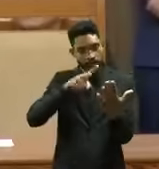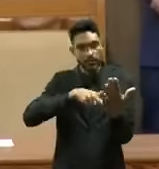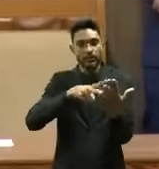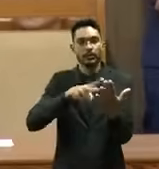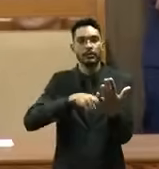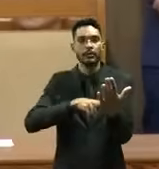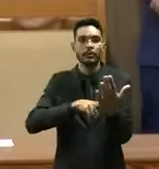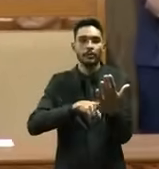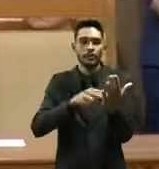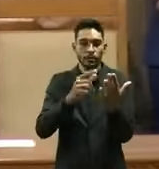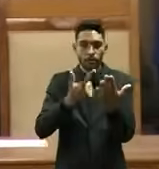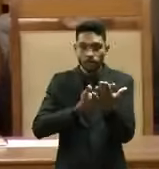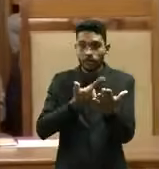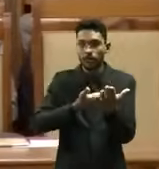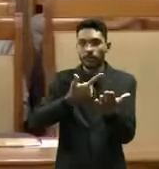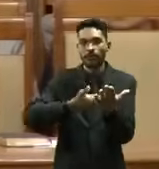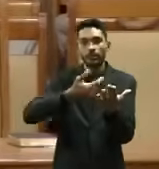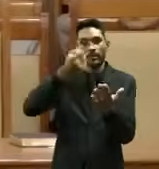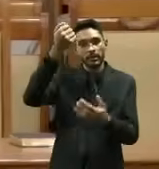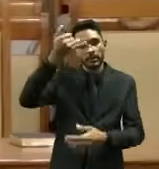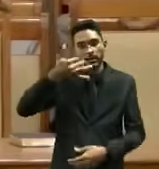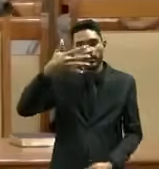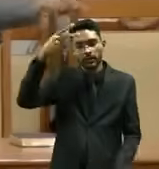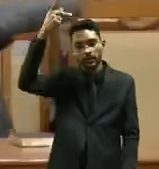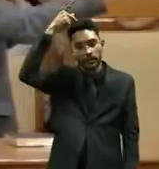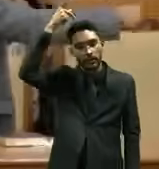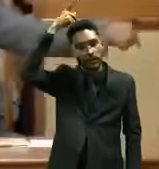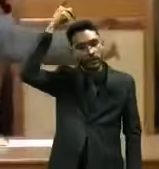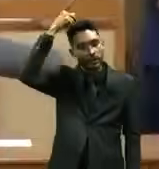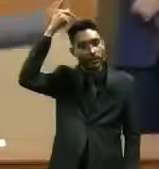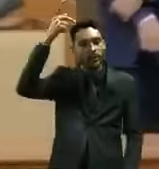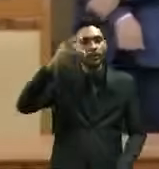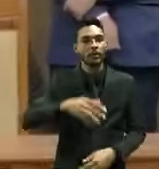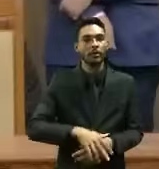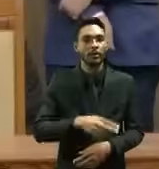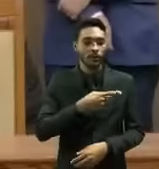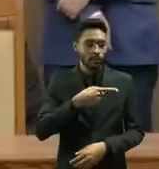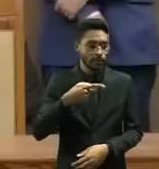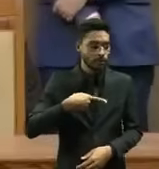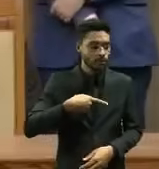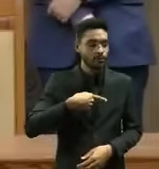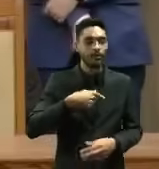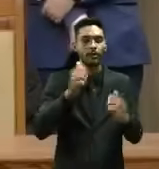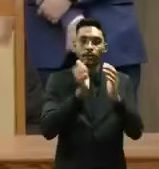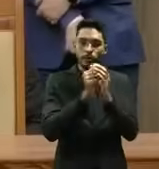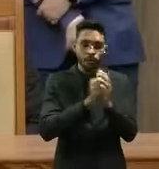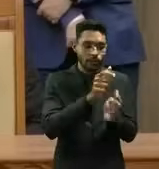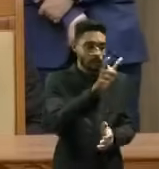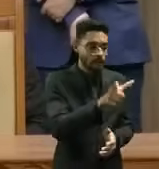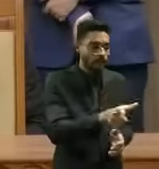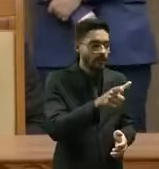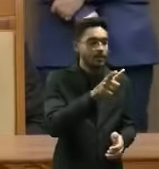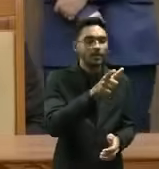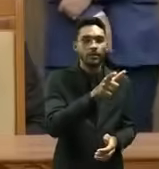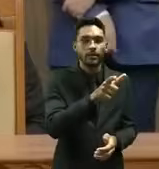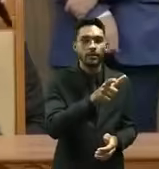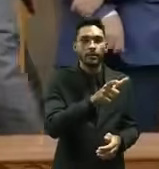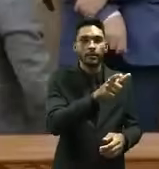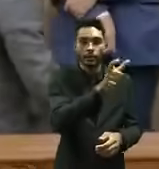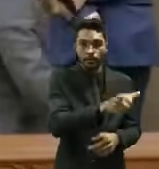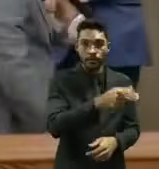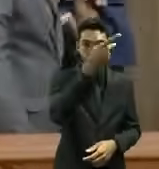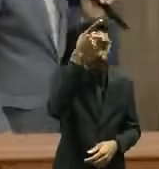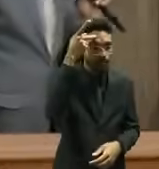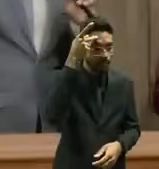Ezequias Soares um o o pastor orou pel uma pessoa e ele ficou curado Ele se zangou porque ele ia perder o